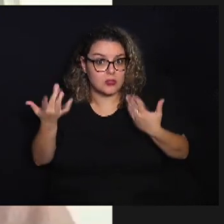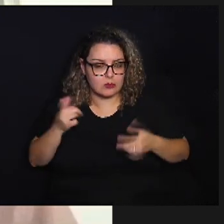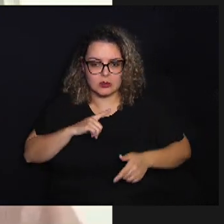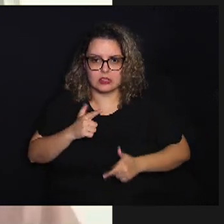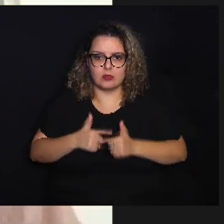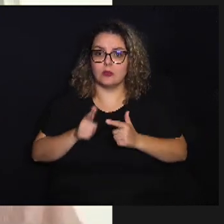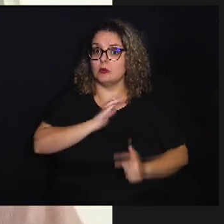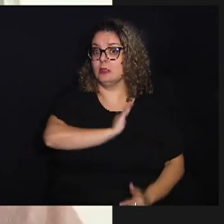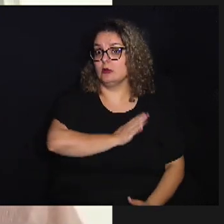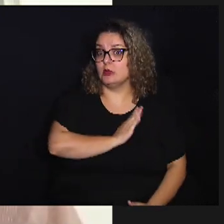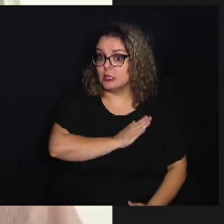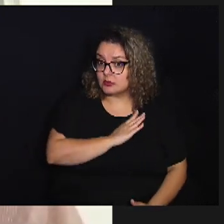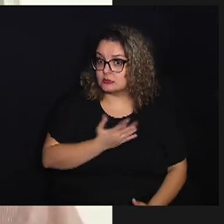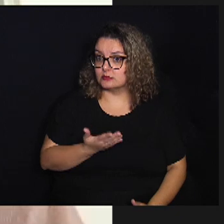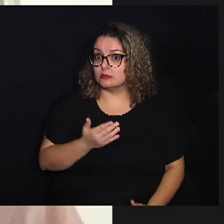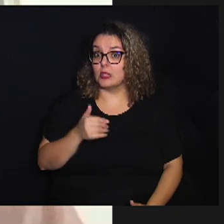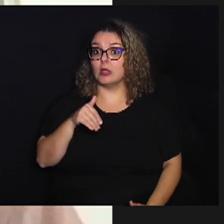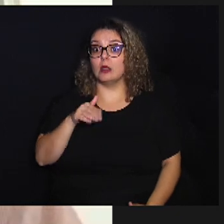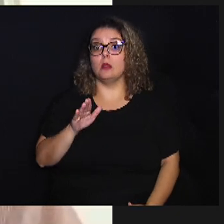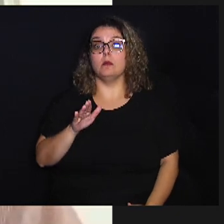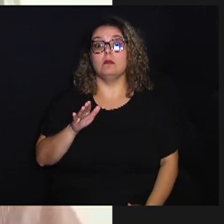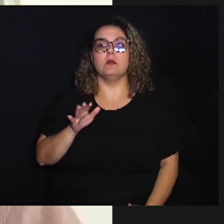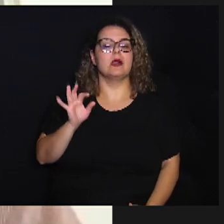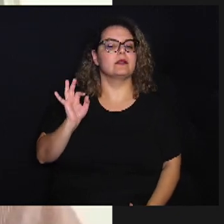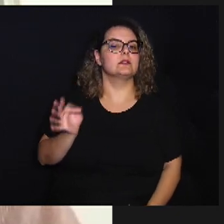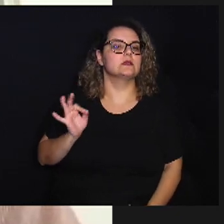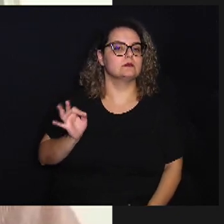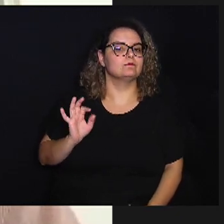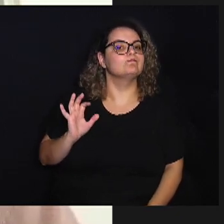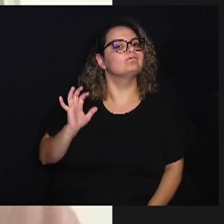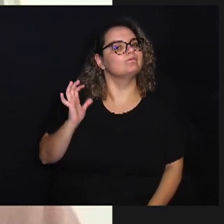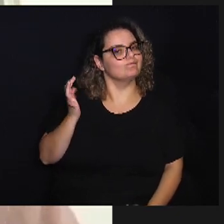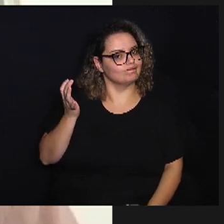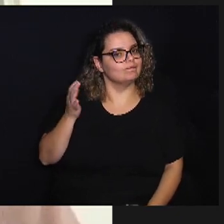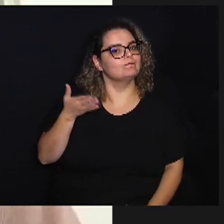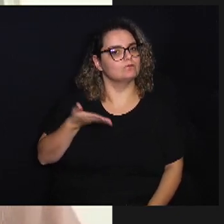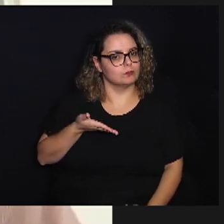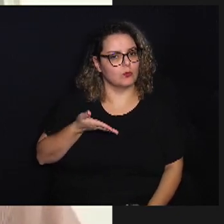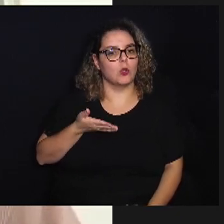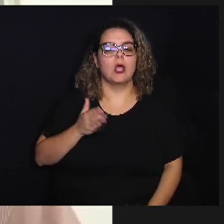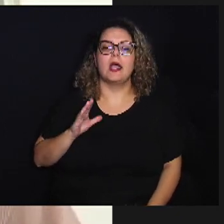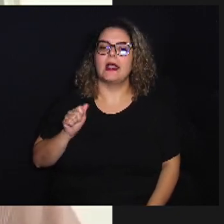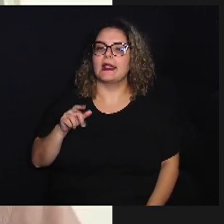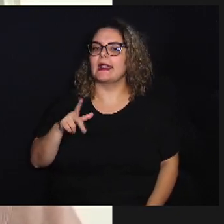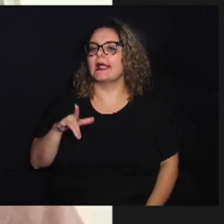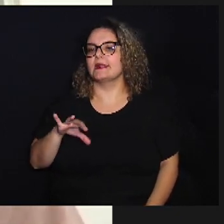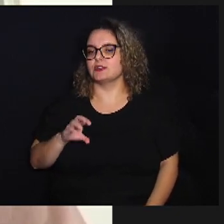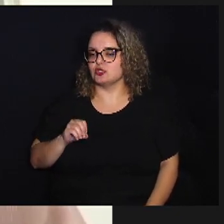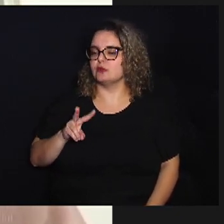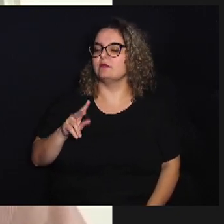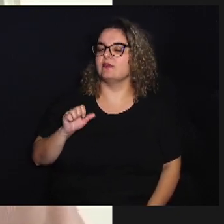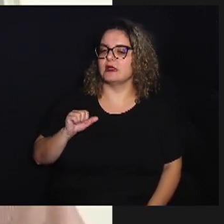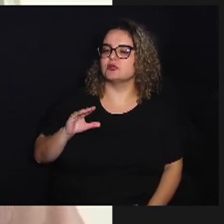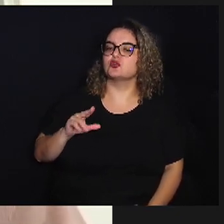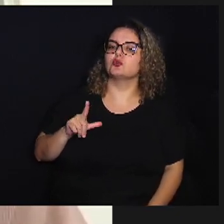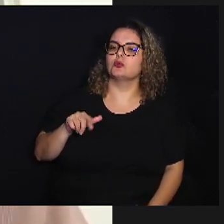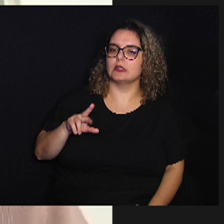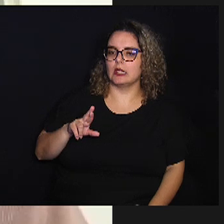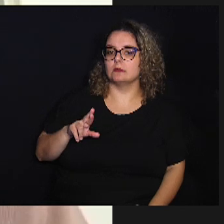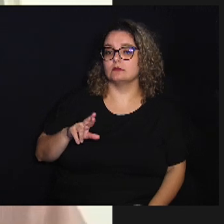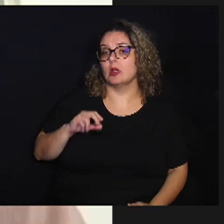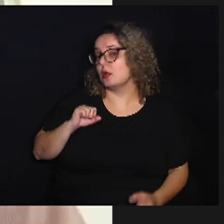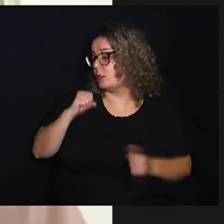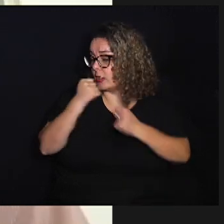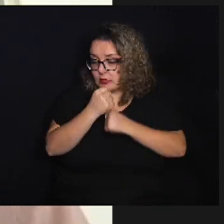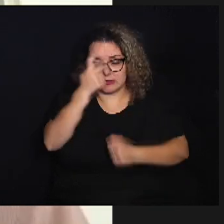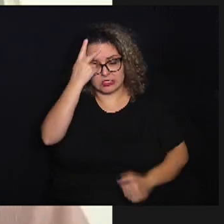no coração, estão mais propensas a esses eventos cardiovasculares. Então, um mecanismo de defesa do nosso